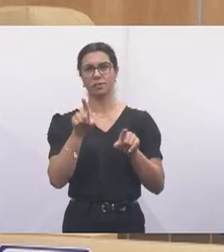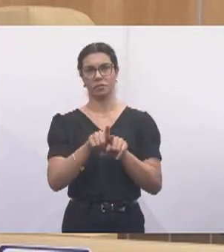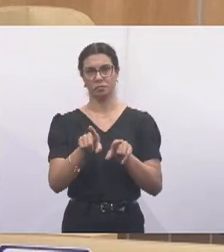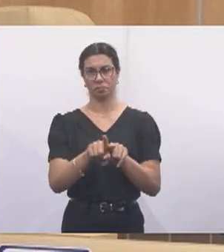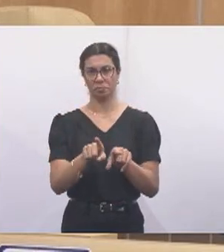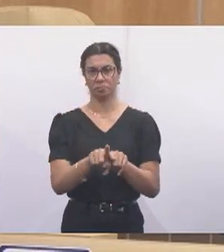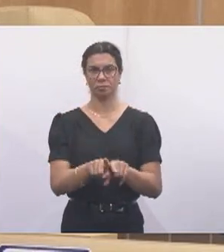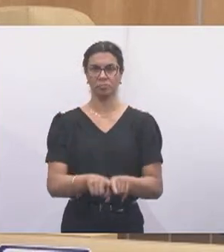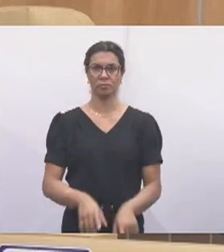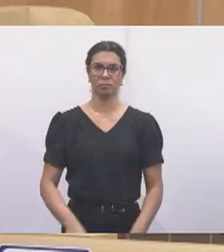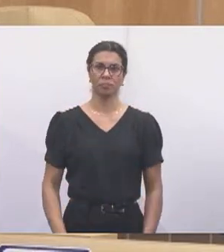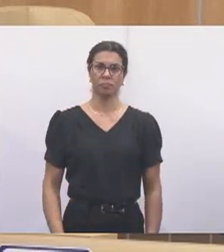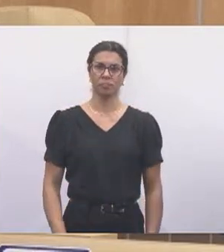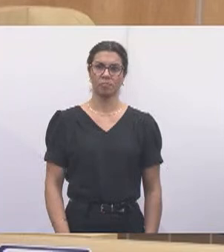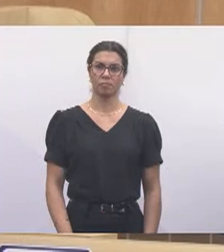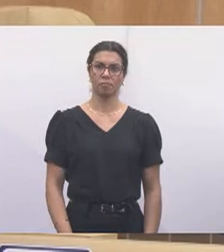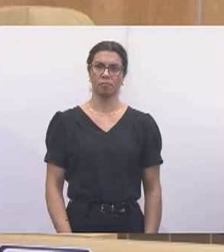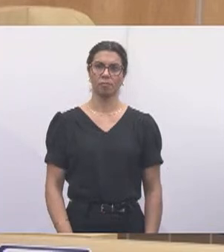mim